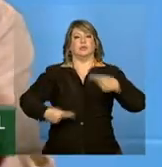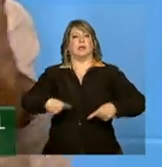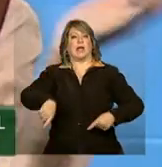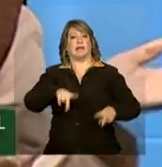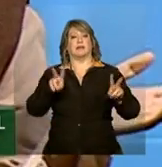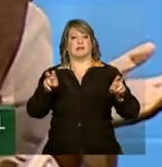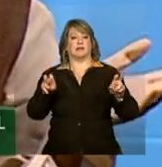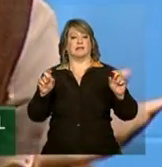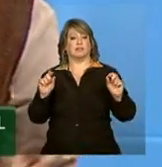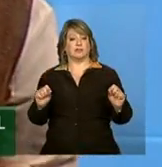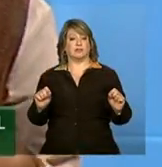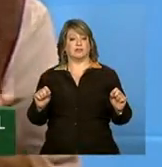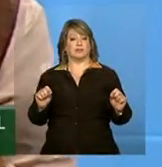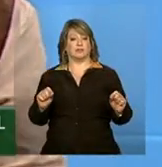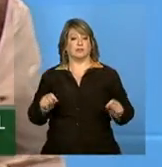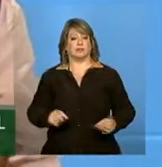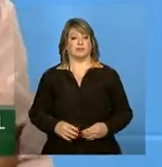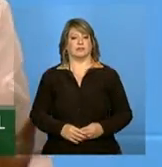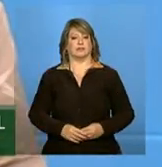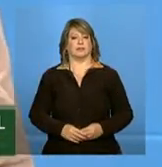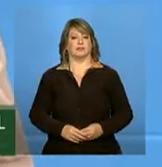questões que tocam as crianças.